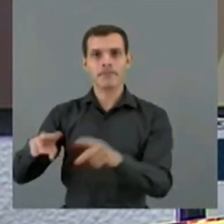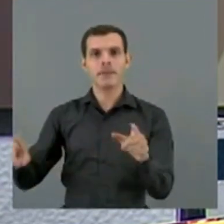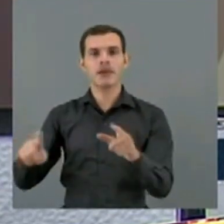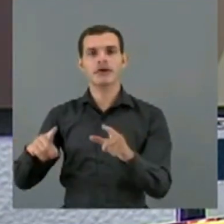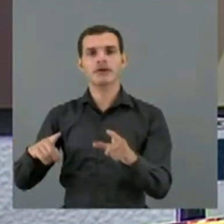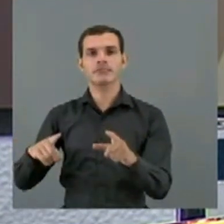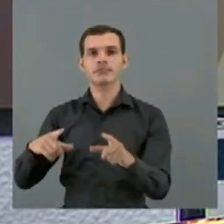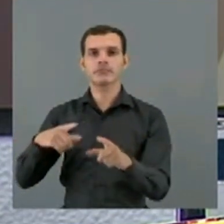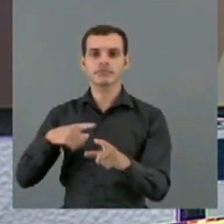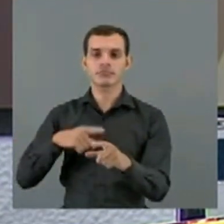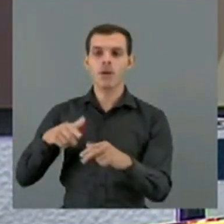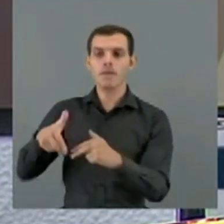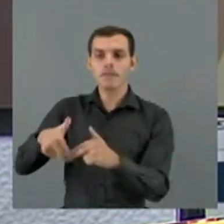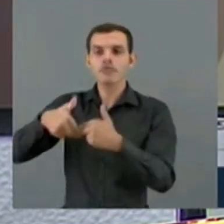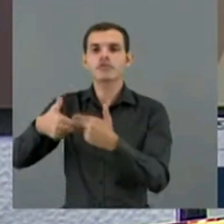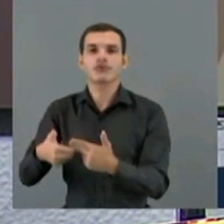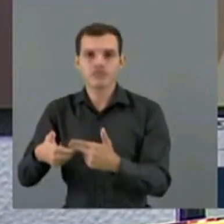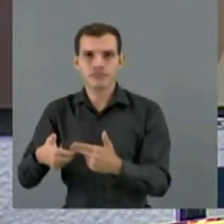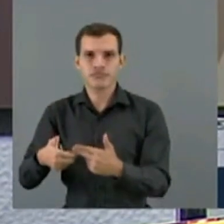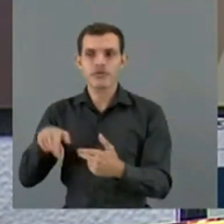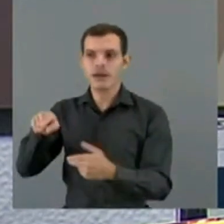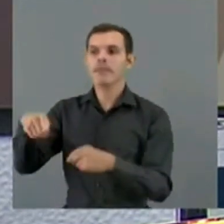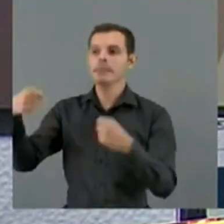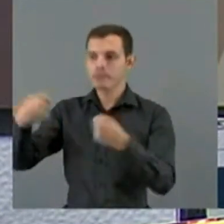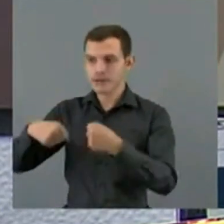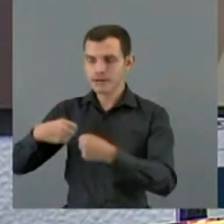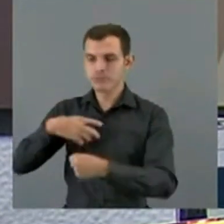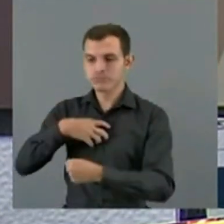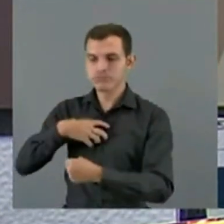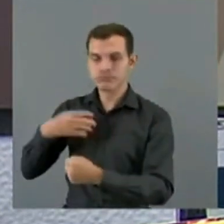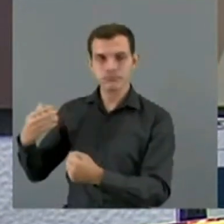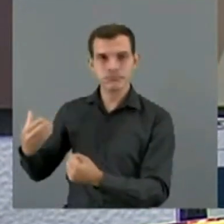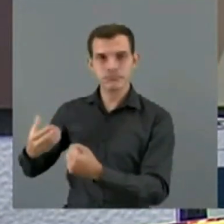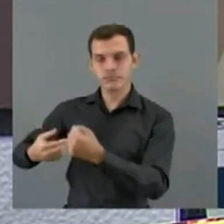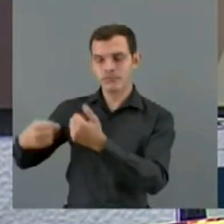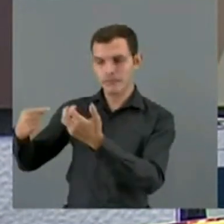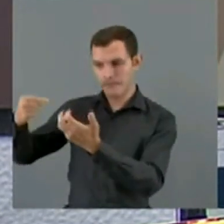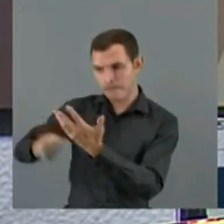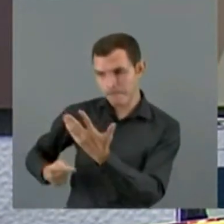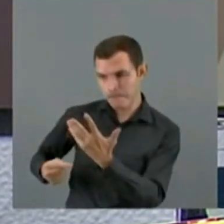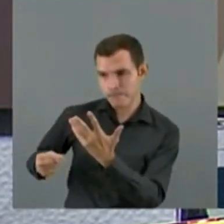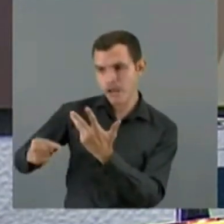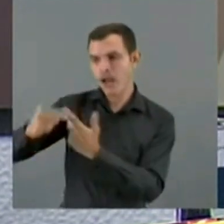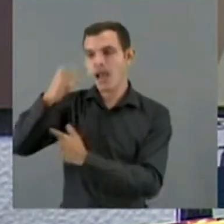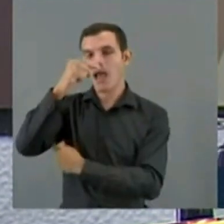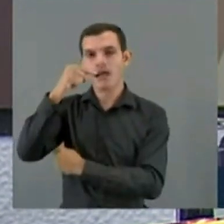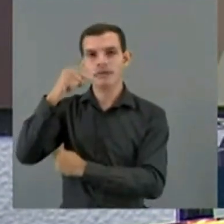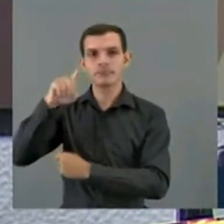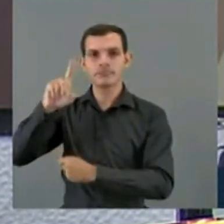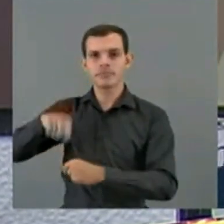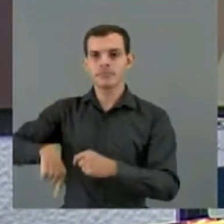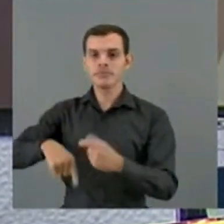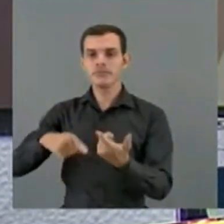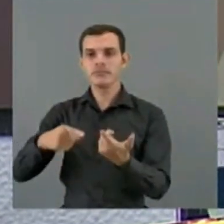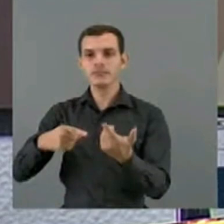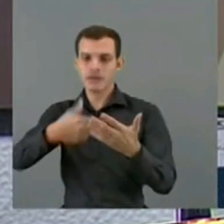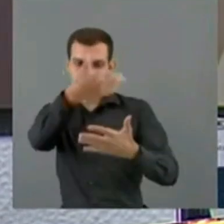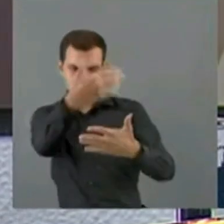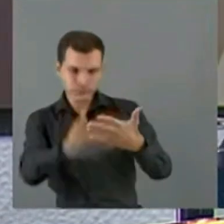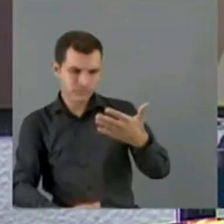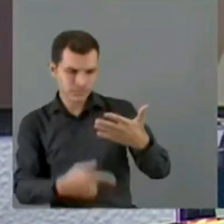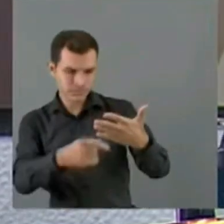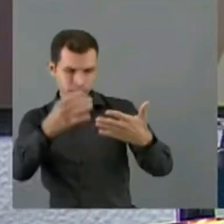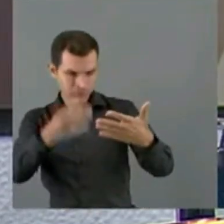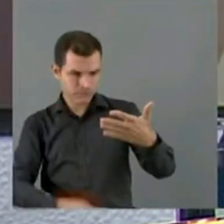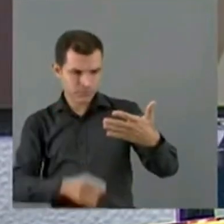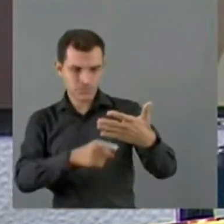convencimento motivado. Ou seja, ele tem que motivar a materialidade e a autoria, ele tem que motivar se preencher os requisitos do